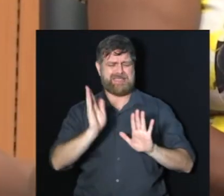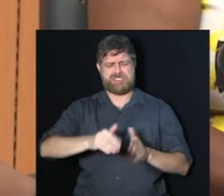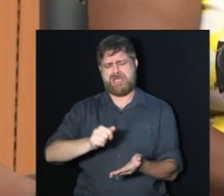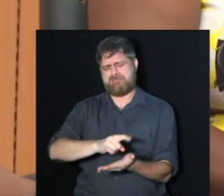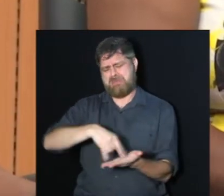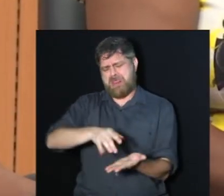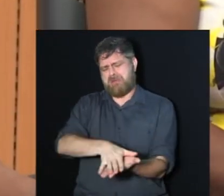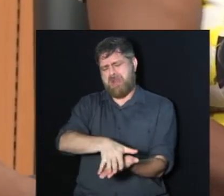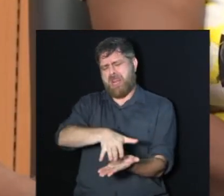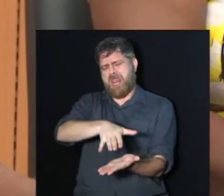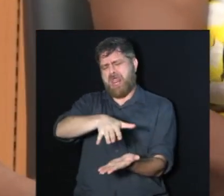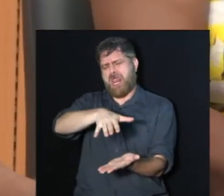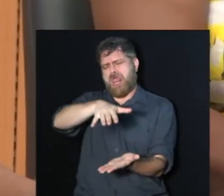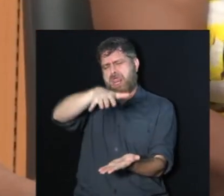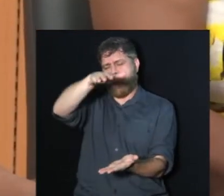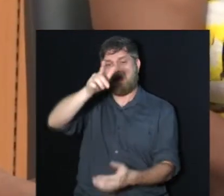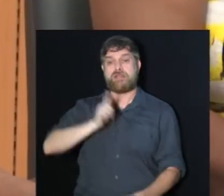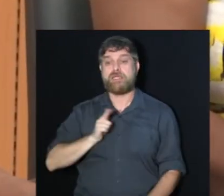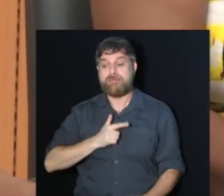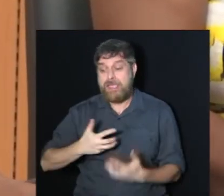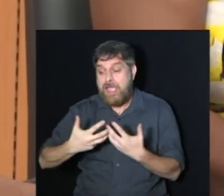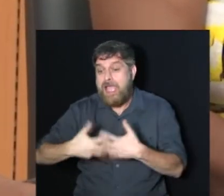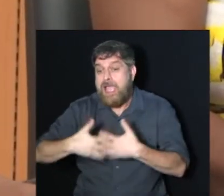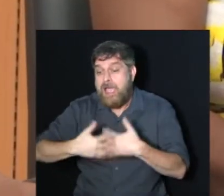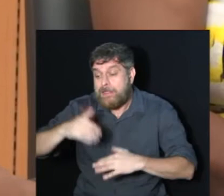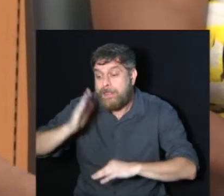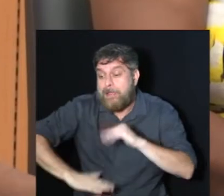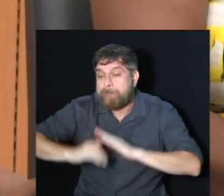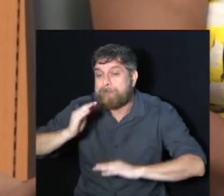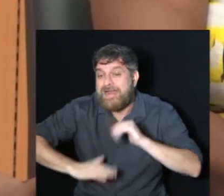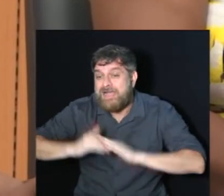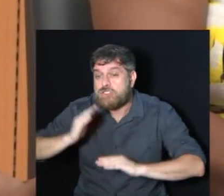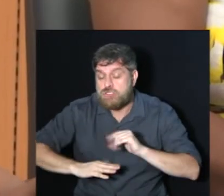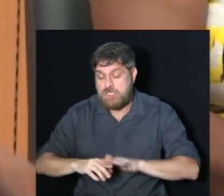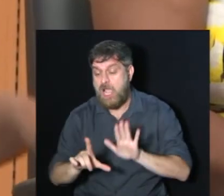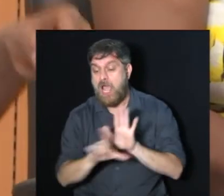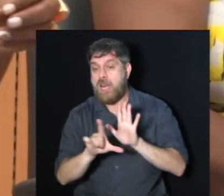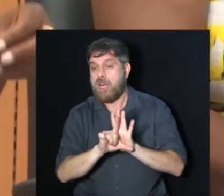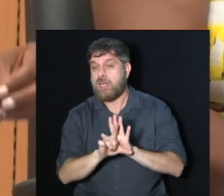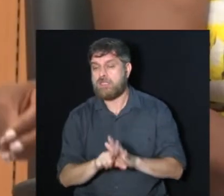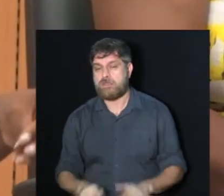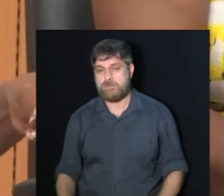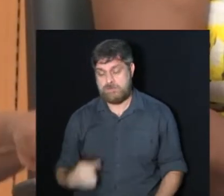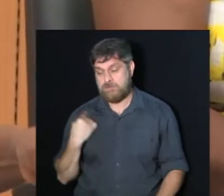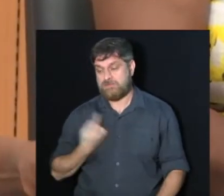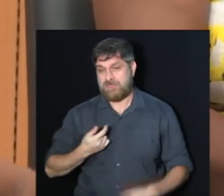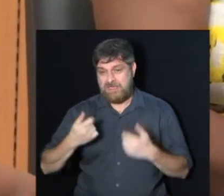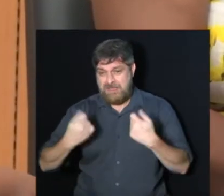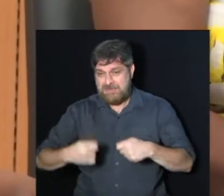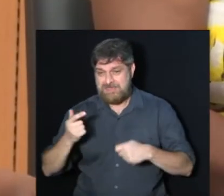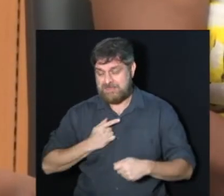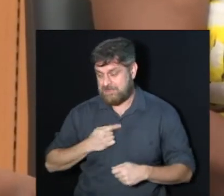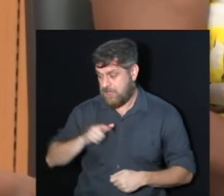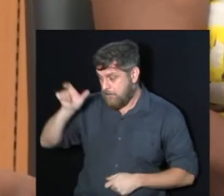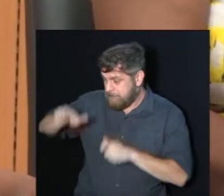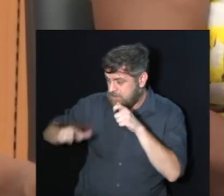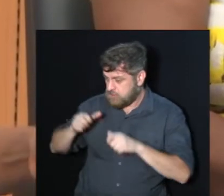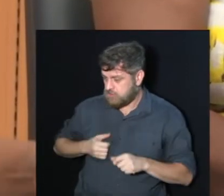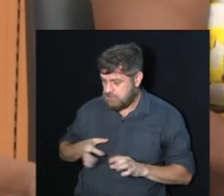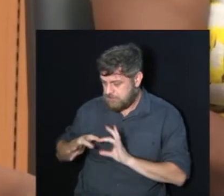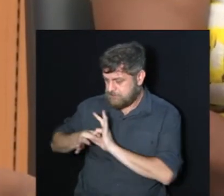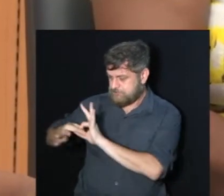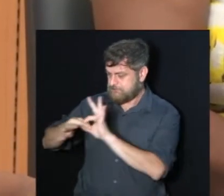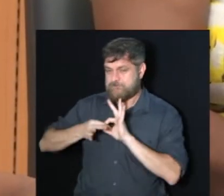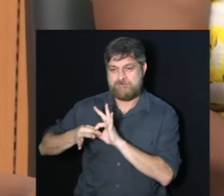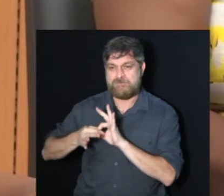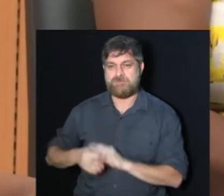cheio de lei. Eu quero ver executar. Mas, para executar, a gente precisa ter gente do nosso lado. A gente não